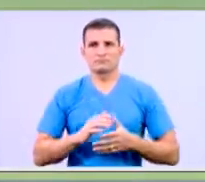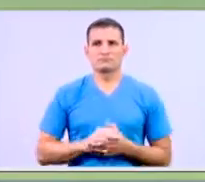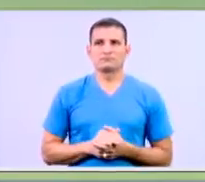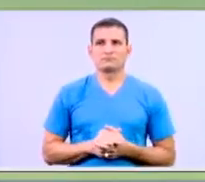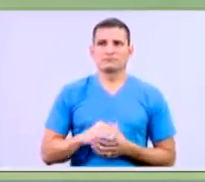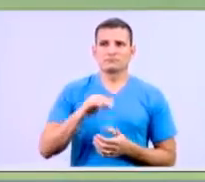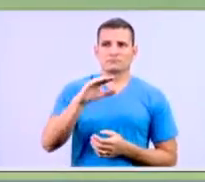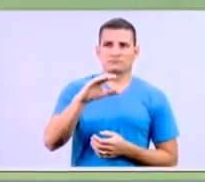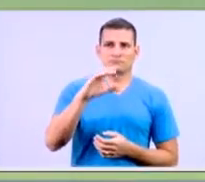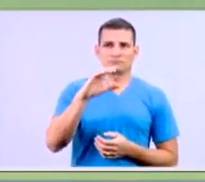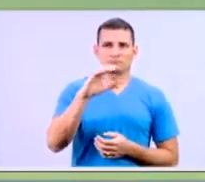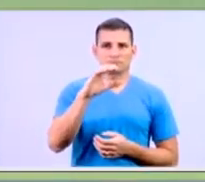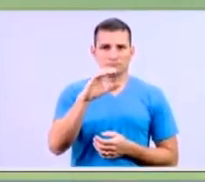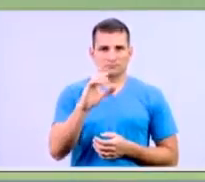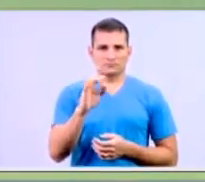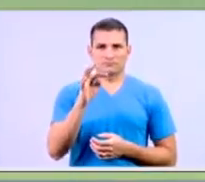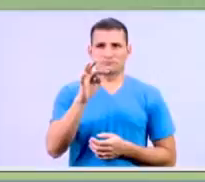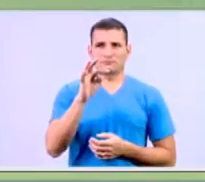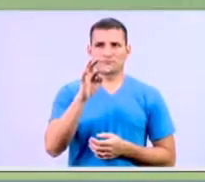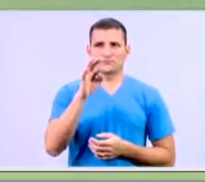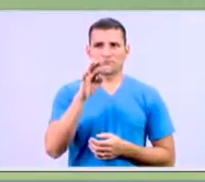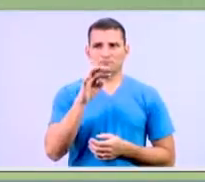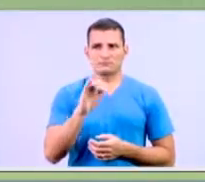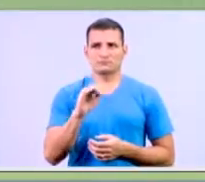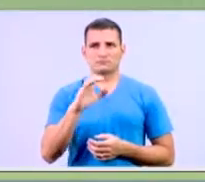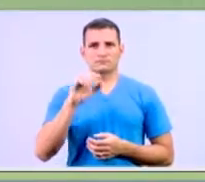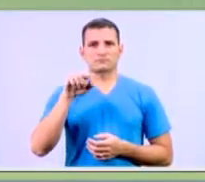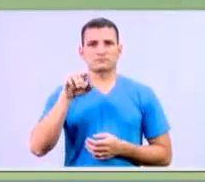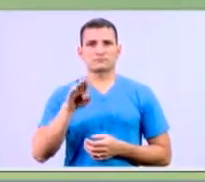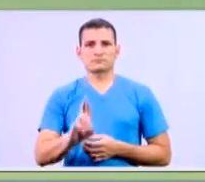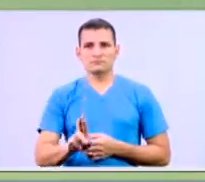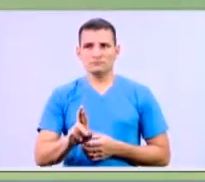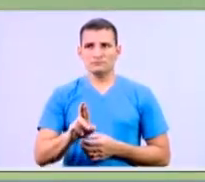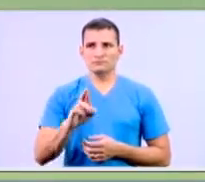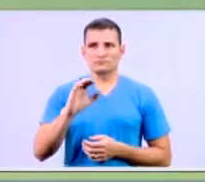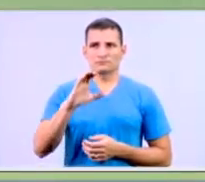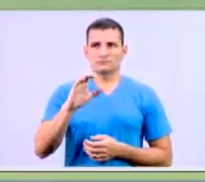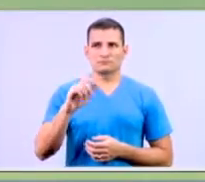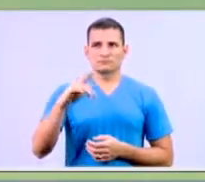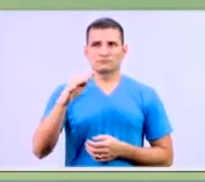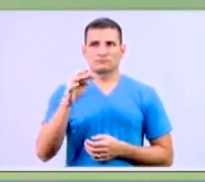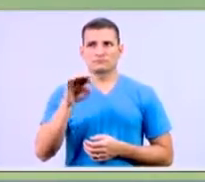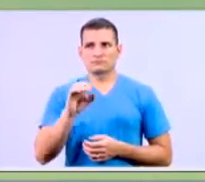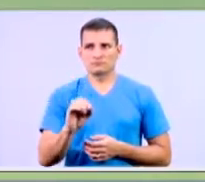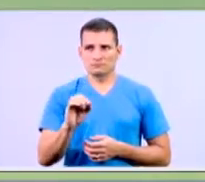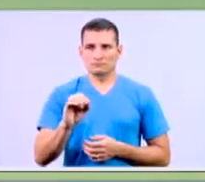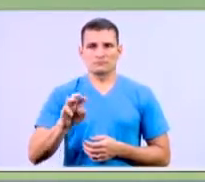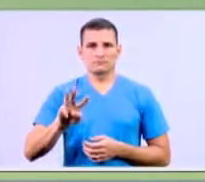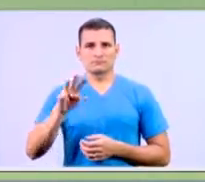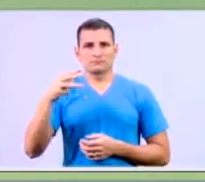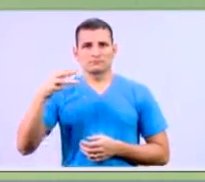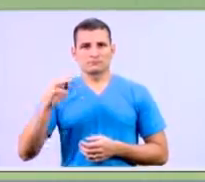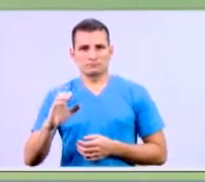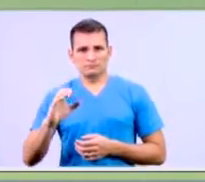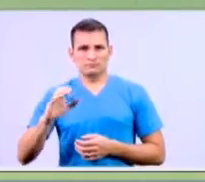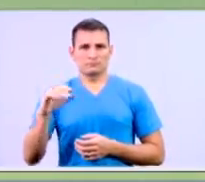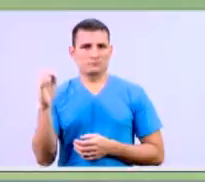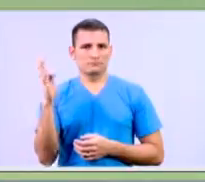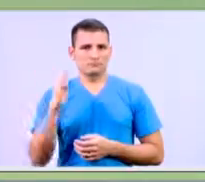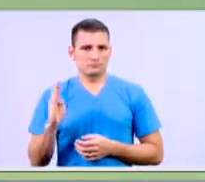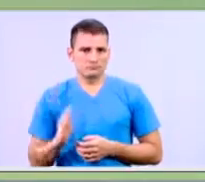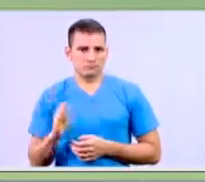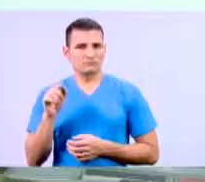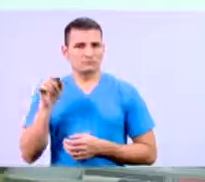O CETIC, que nós vamos falar mais para frente, o CEPTRO também, e o W3C Brasil, que é o